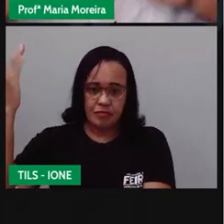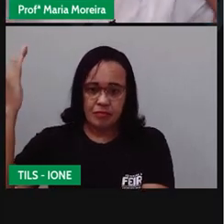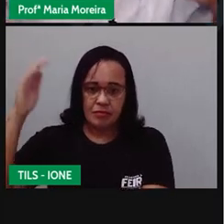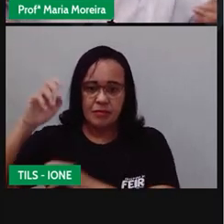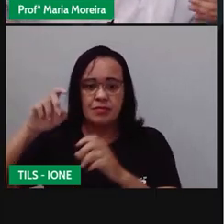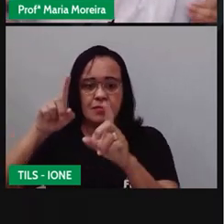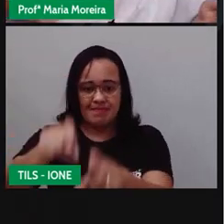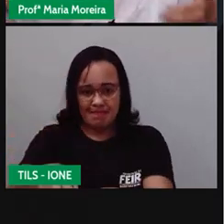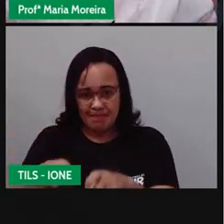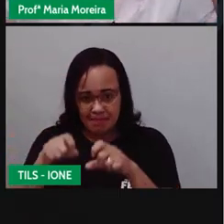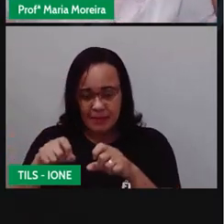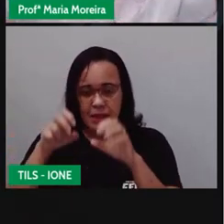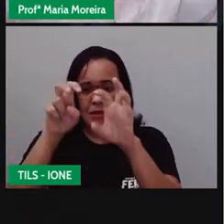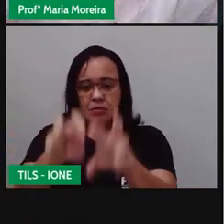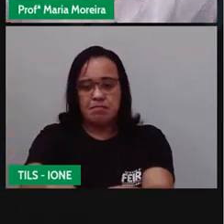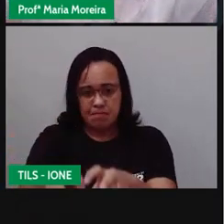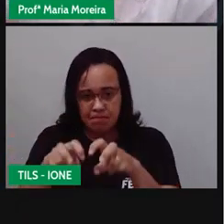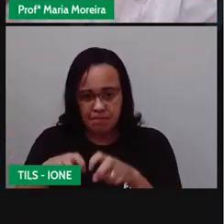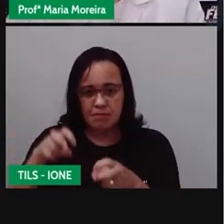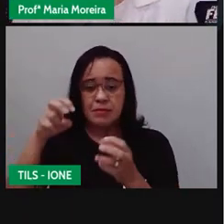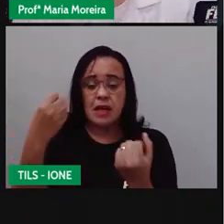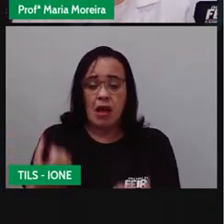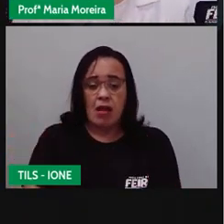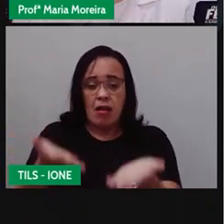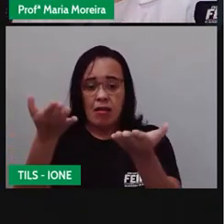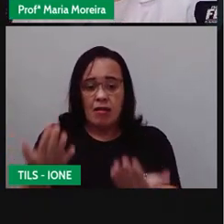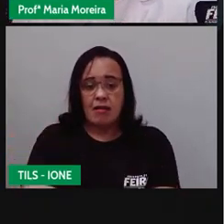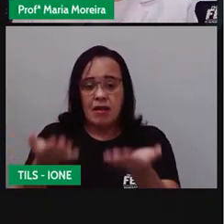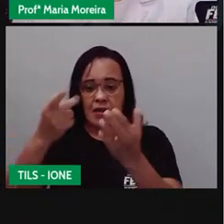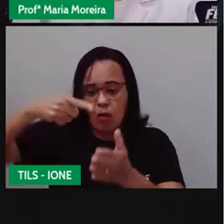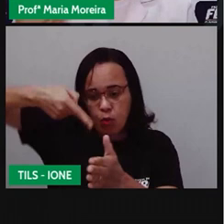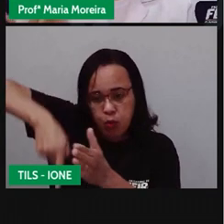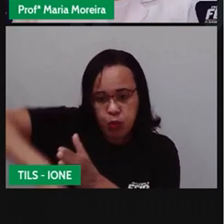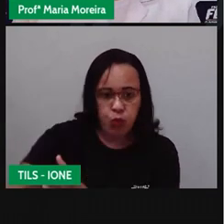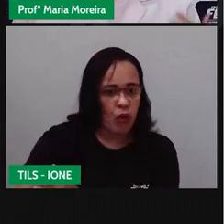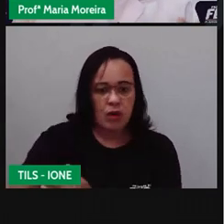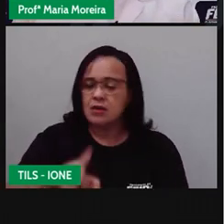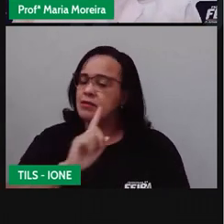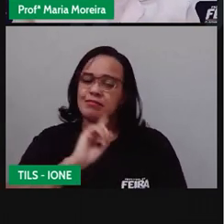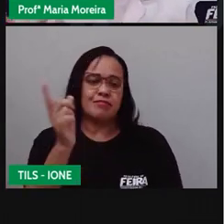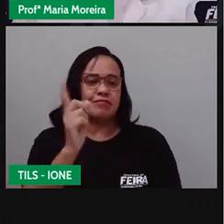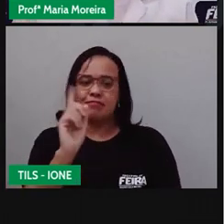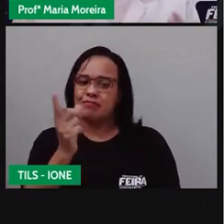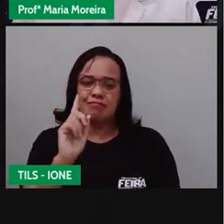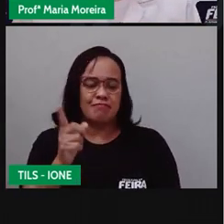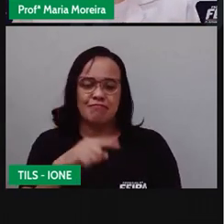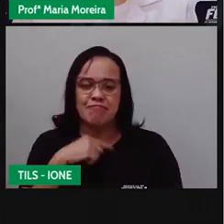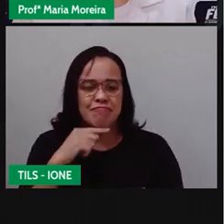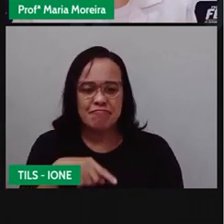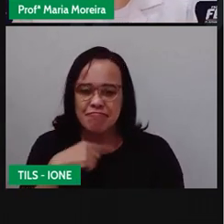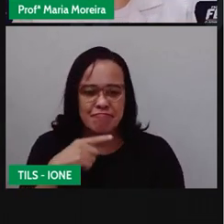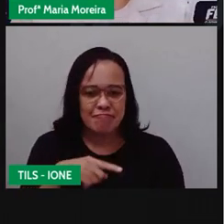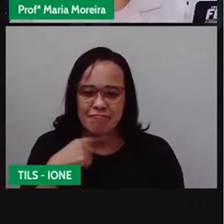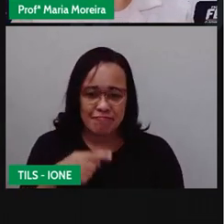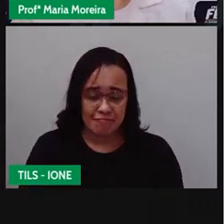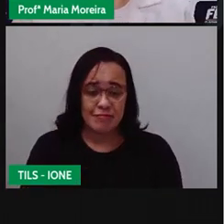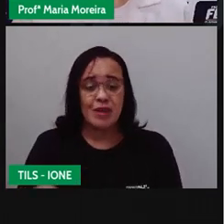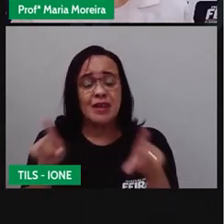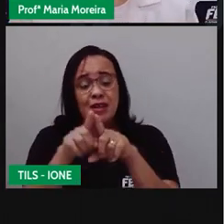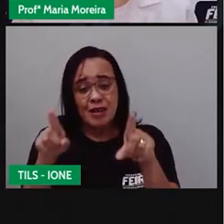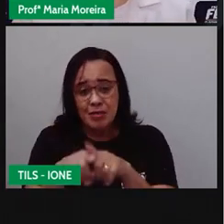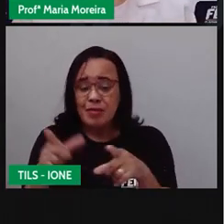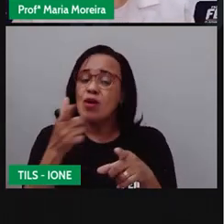eles cavavam, o quê? Ficava leve, não afundavam. E aí o homem também vai fazendo o quê? Descobrindo